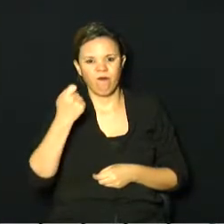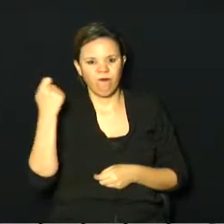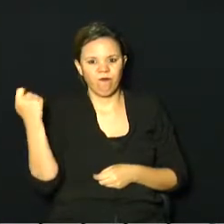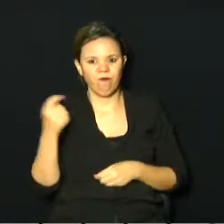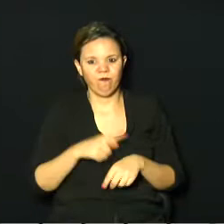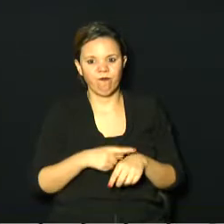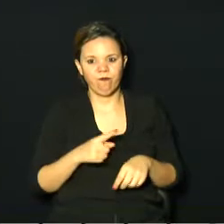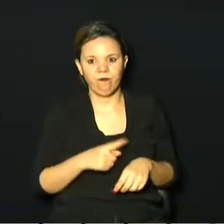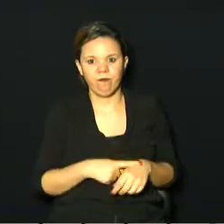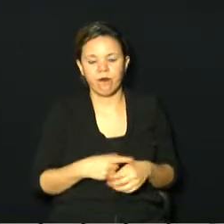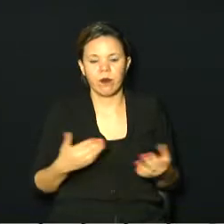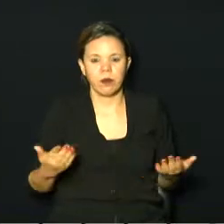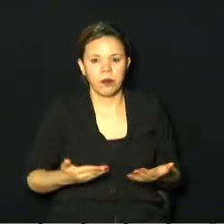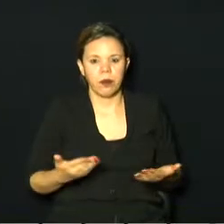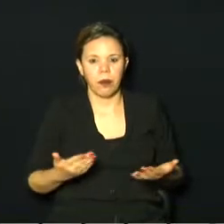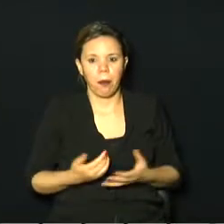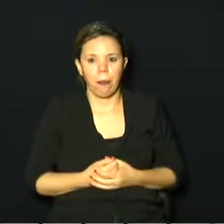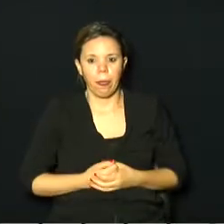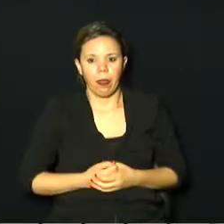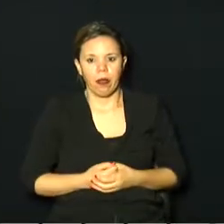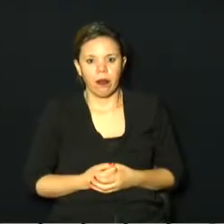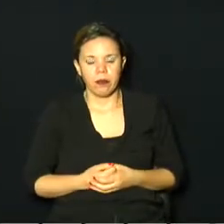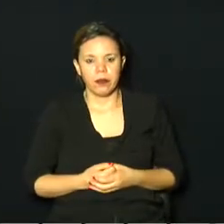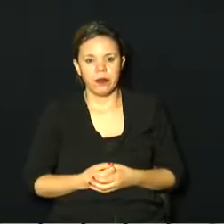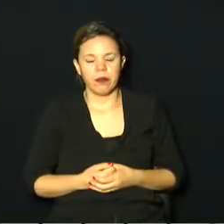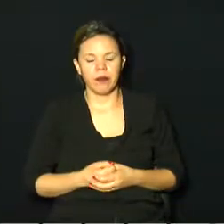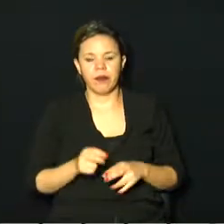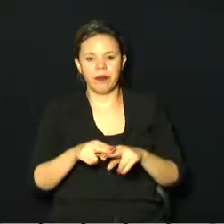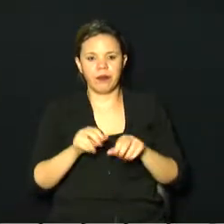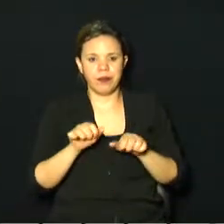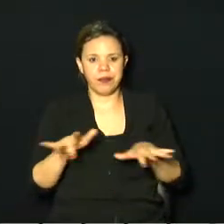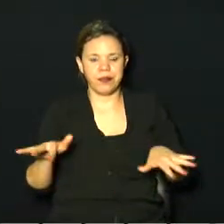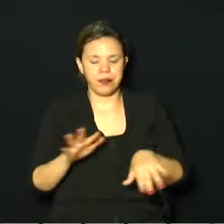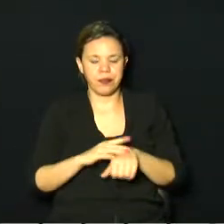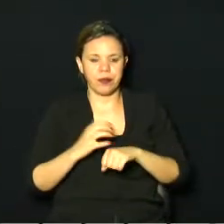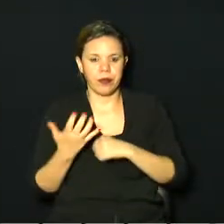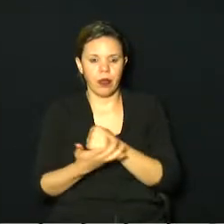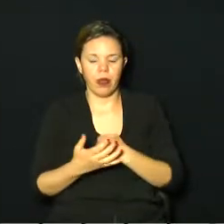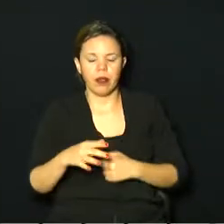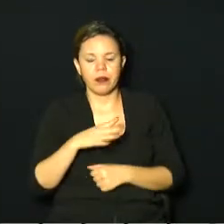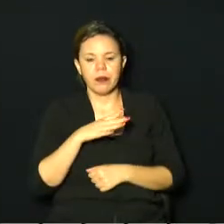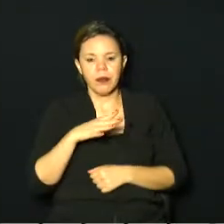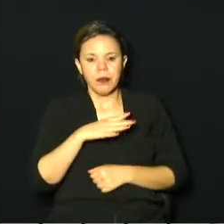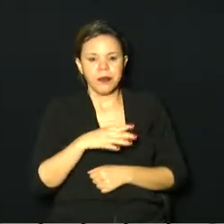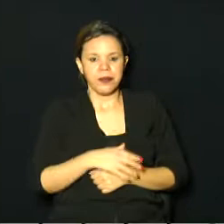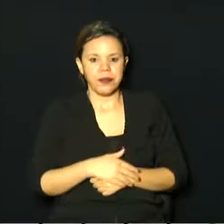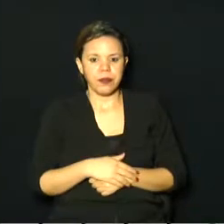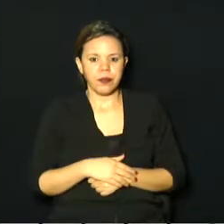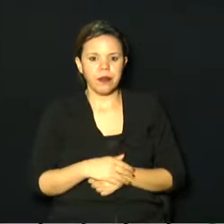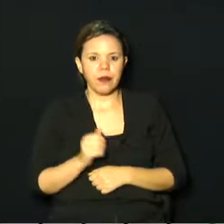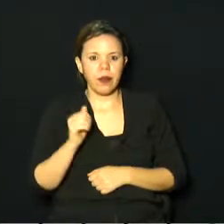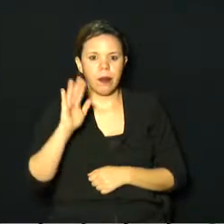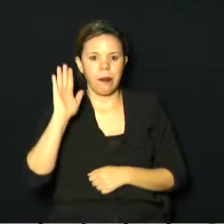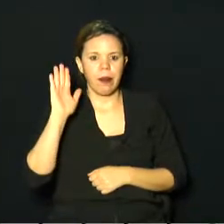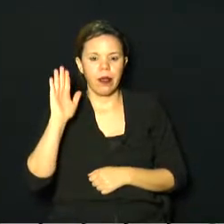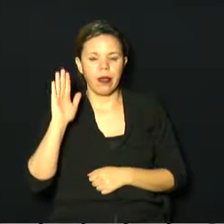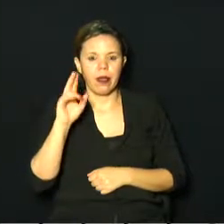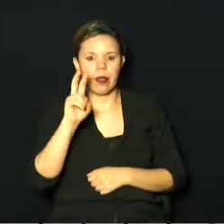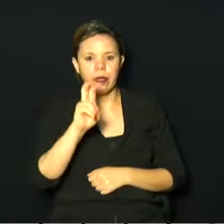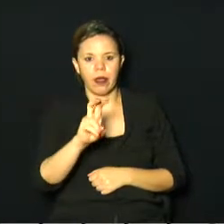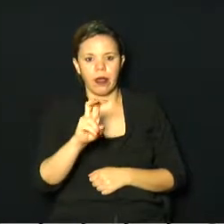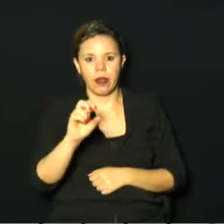que vivemos em relação a essa pandemia do Covid-19 aqui em nossas cidades. São mais de